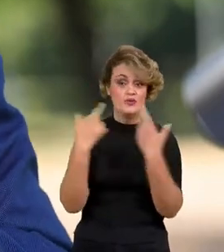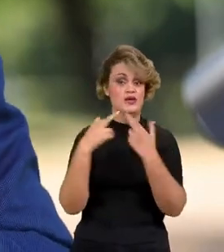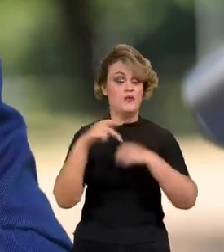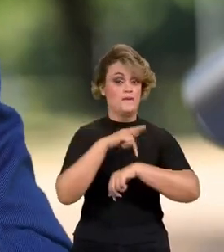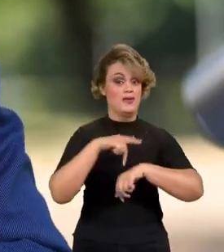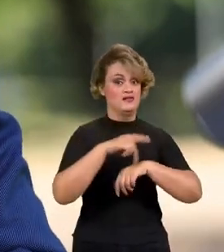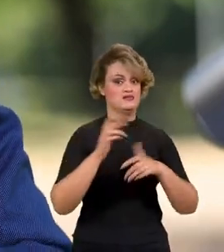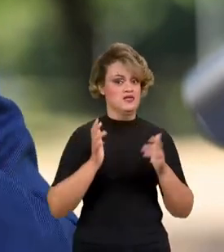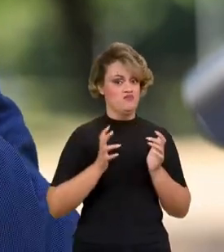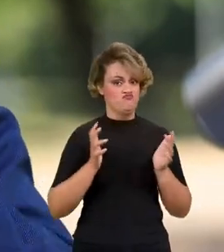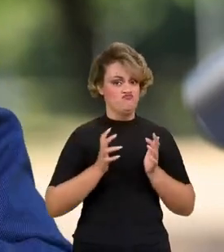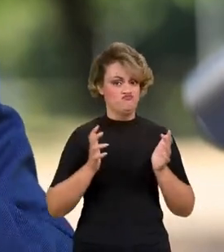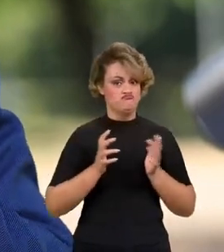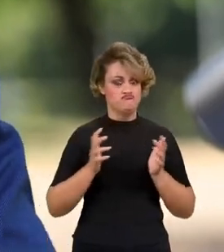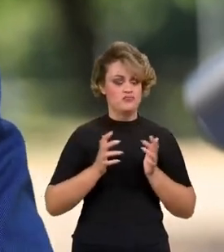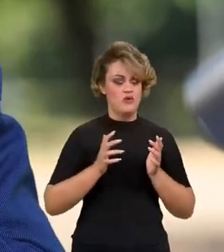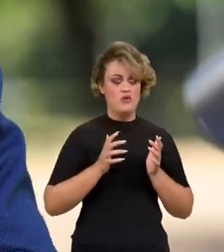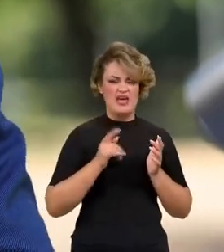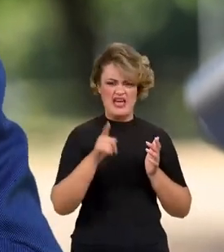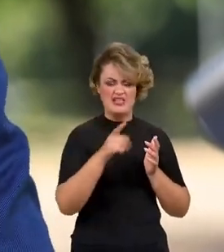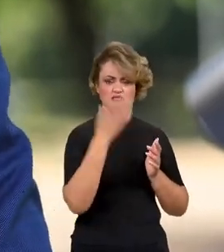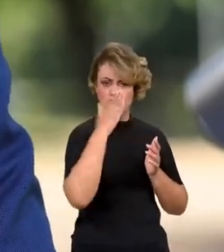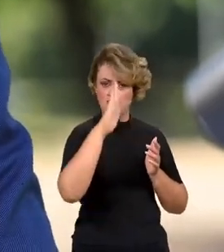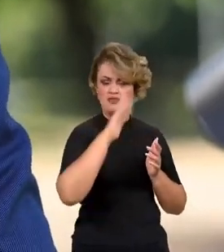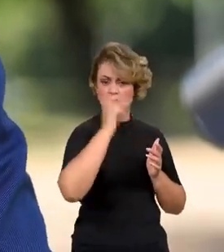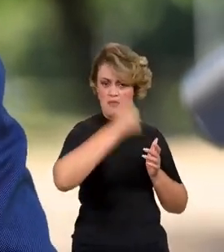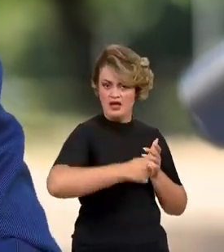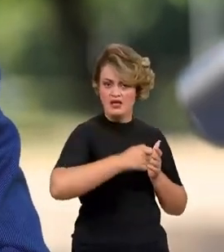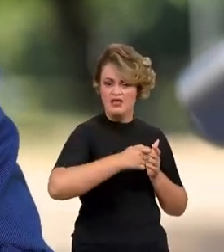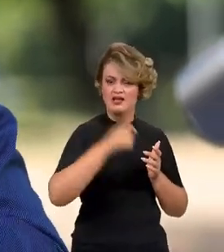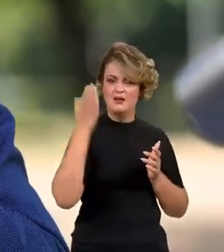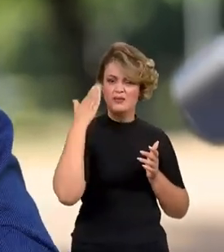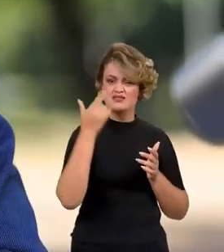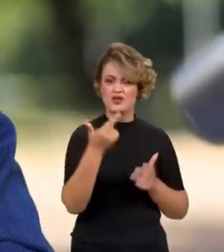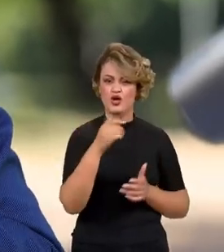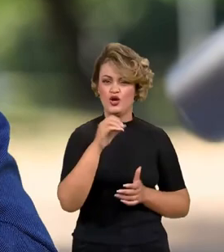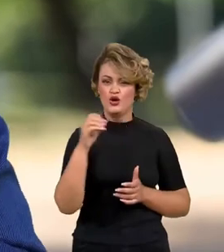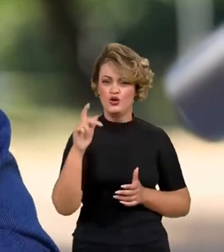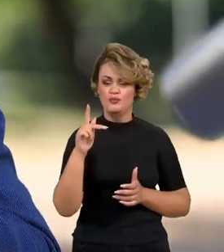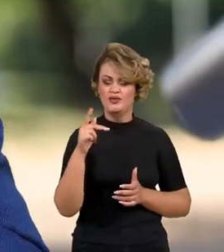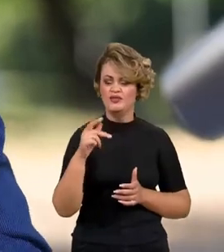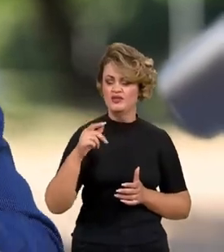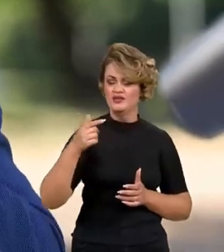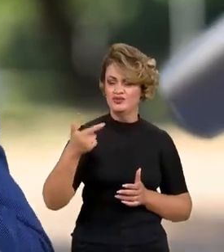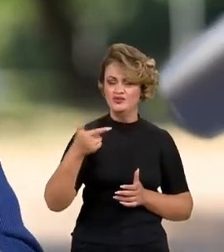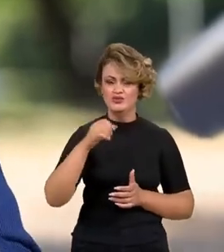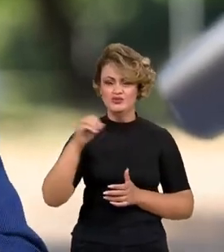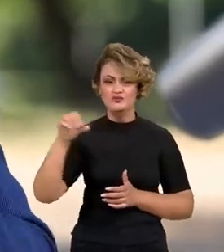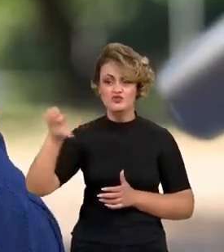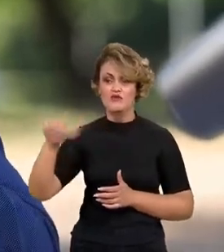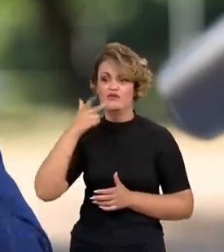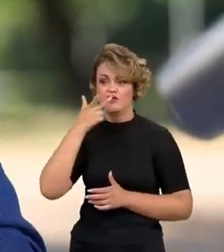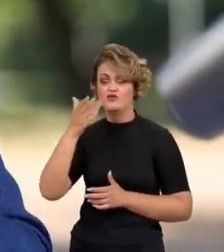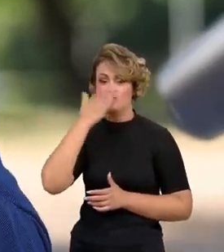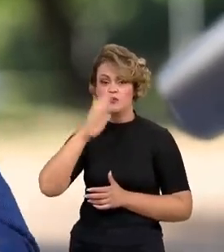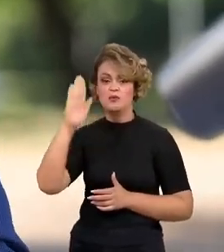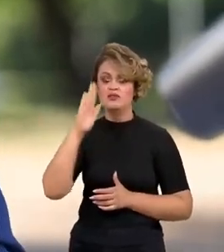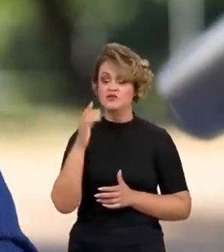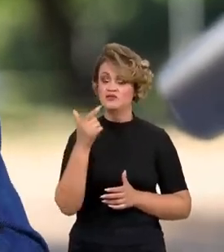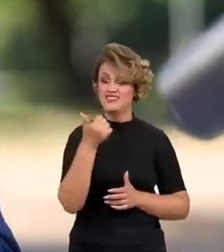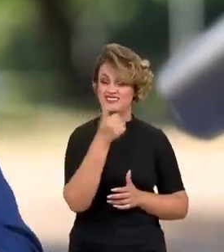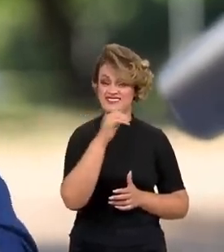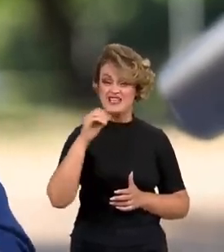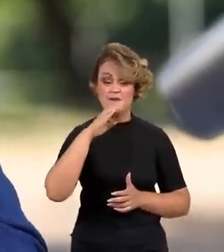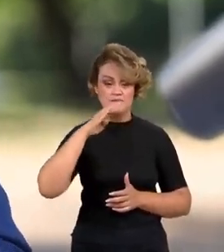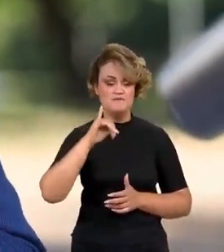pagar aquilo que eles promete desde a copa de 2009 que era da 100 Bilhões de Dólares por ano para se cuidar